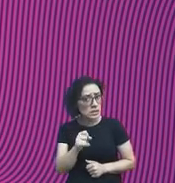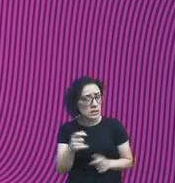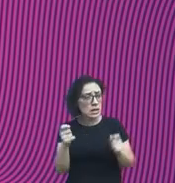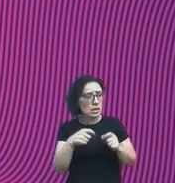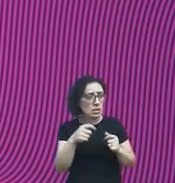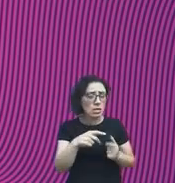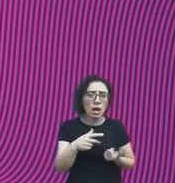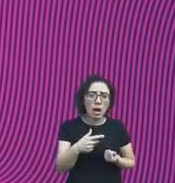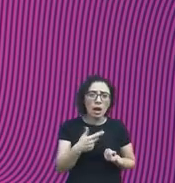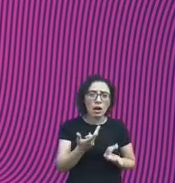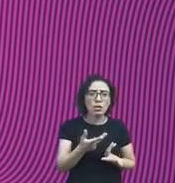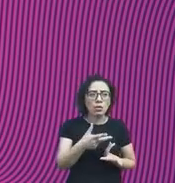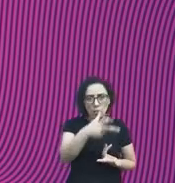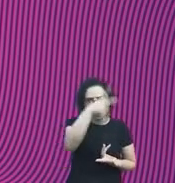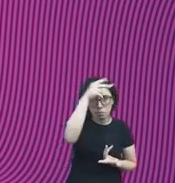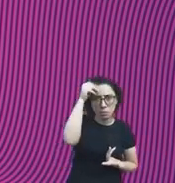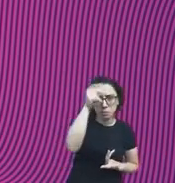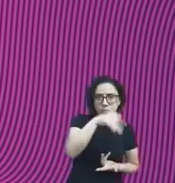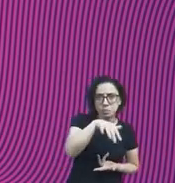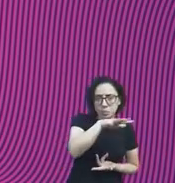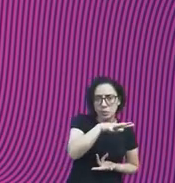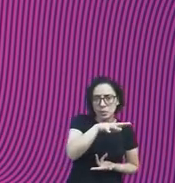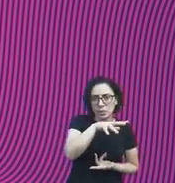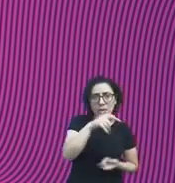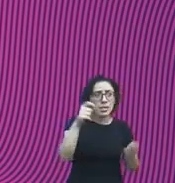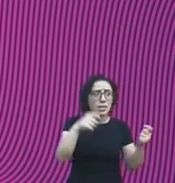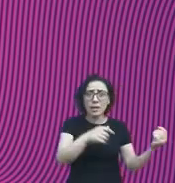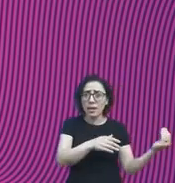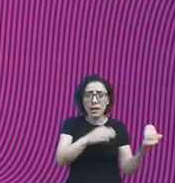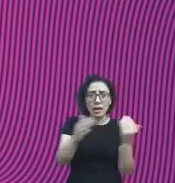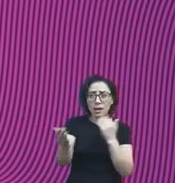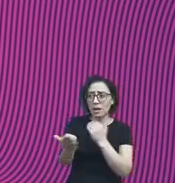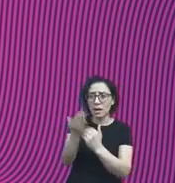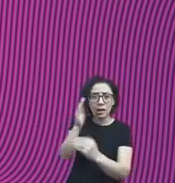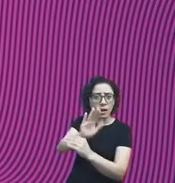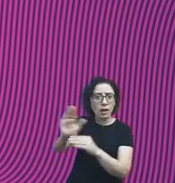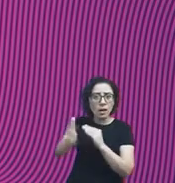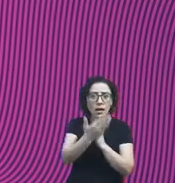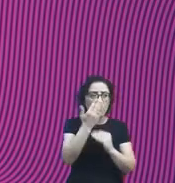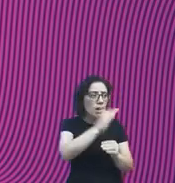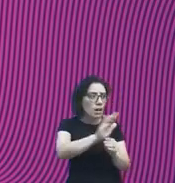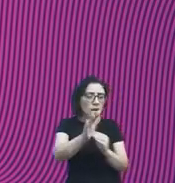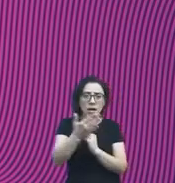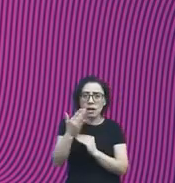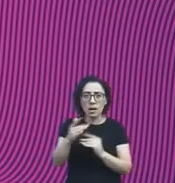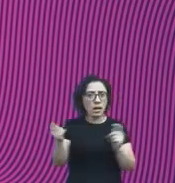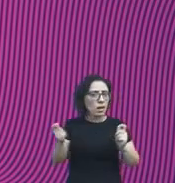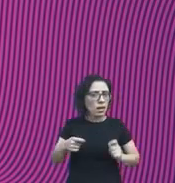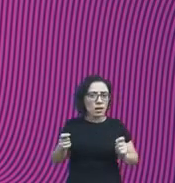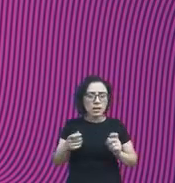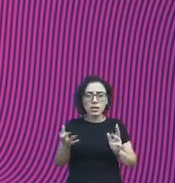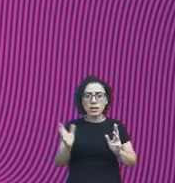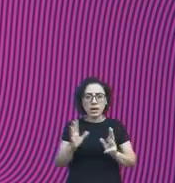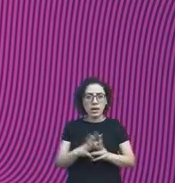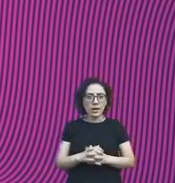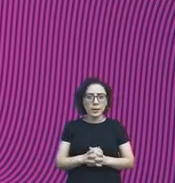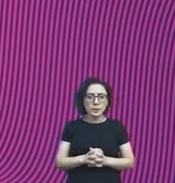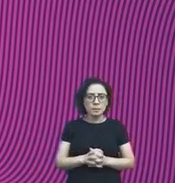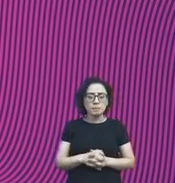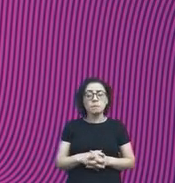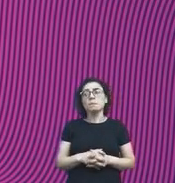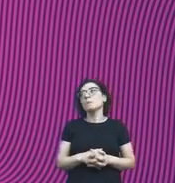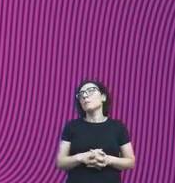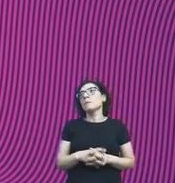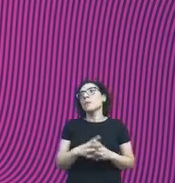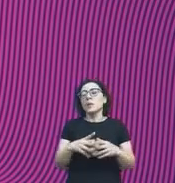que de forma reativa. Mas, como sabem todos, no térreo do Ministério da Saúde, há